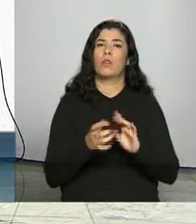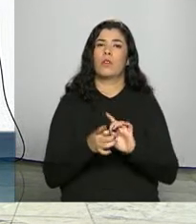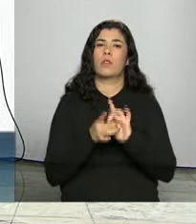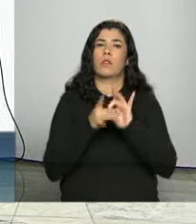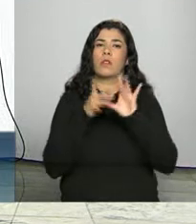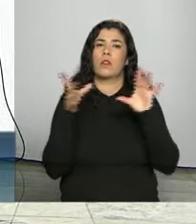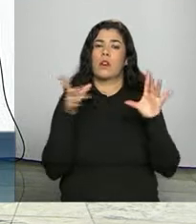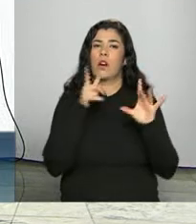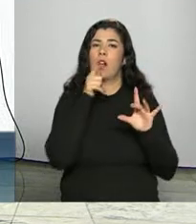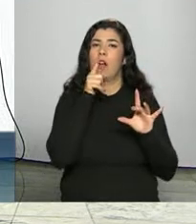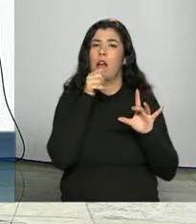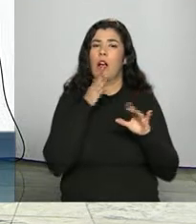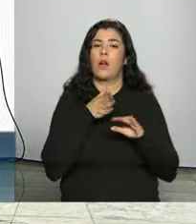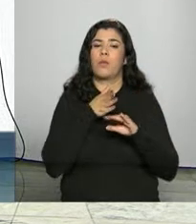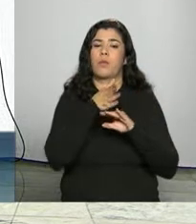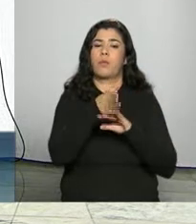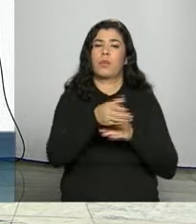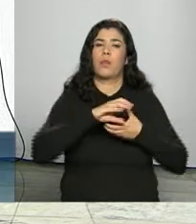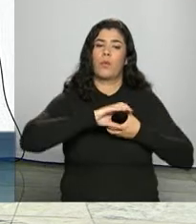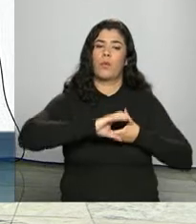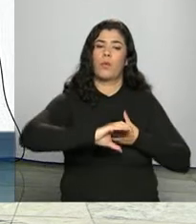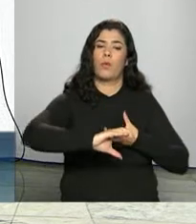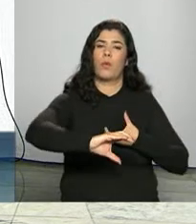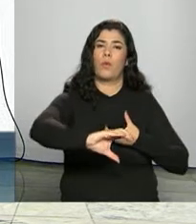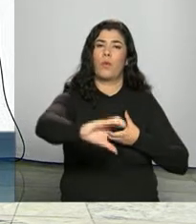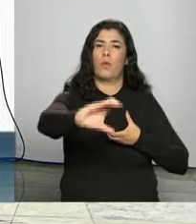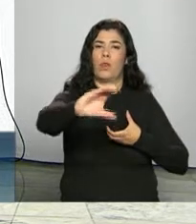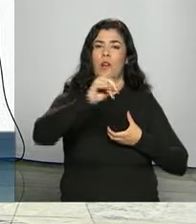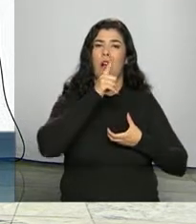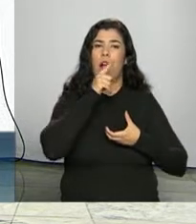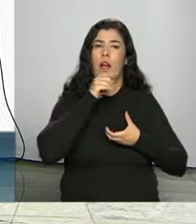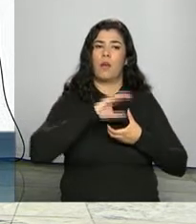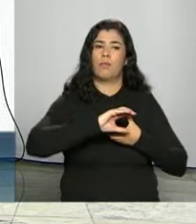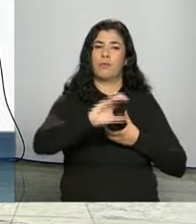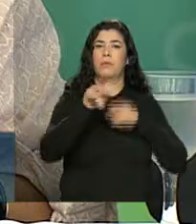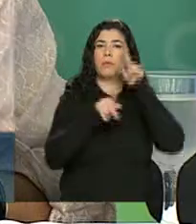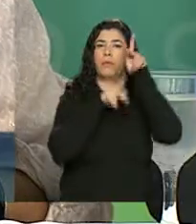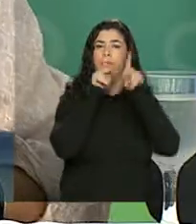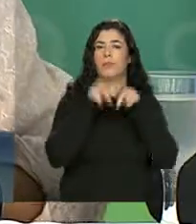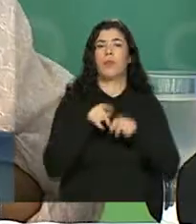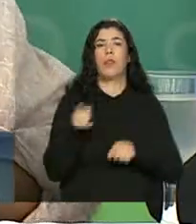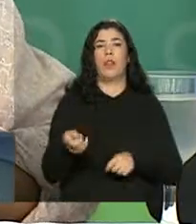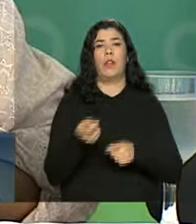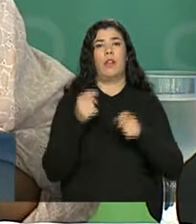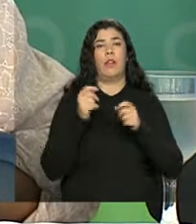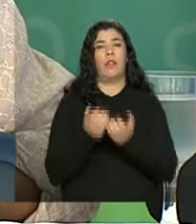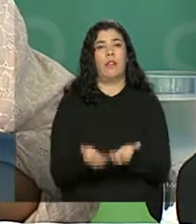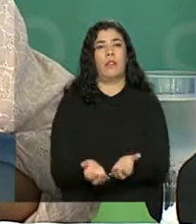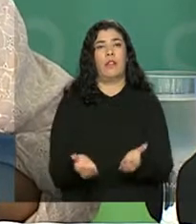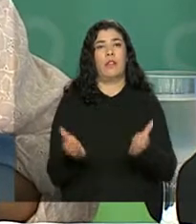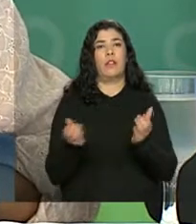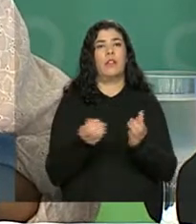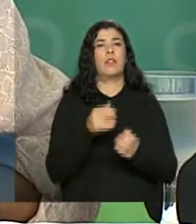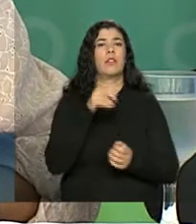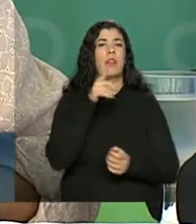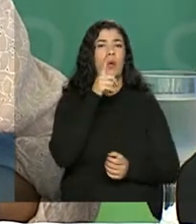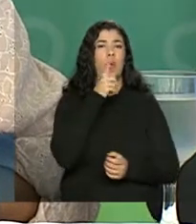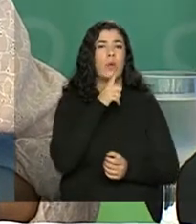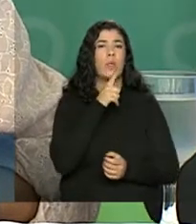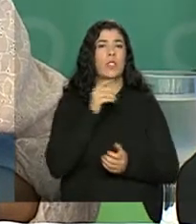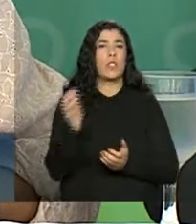compondo em função do que a vazão tá então o sistema Cantareira hoje hoje quanto é que tá retirando